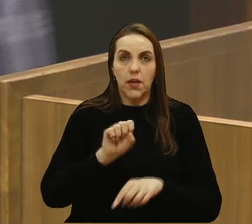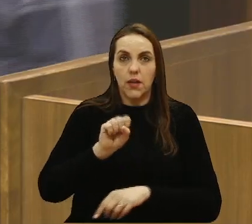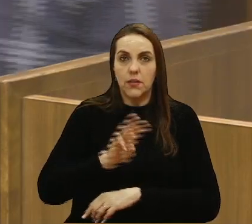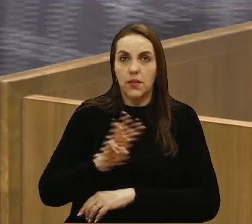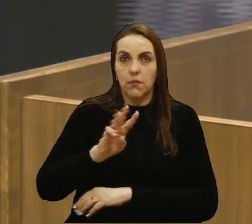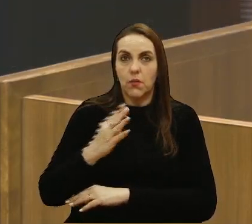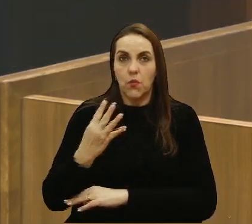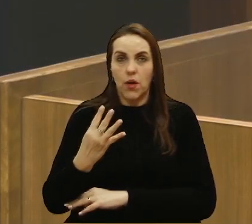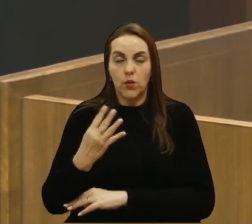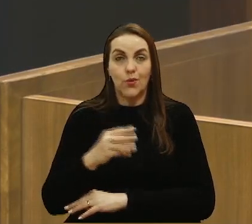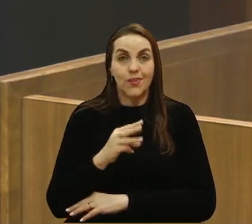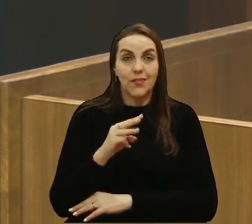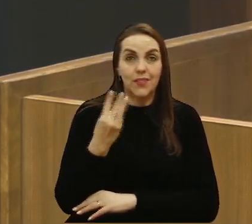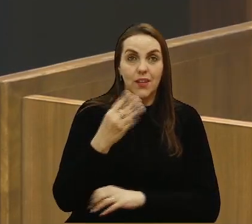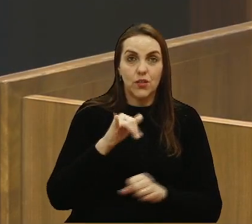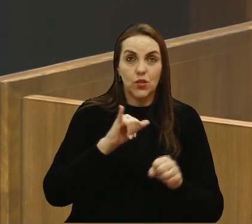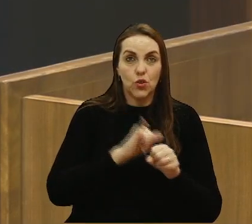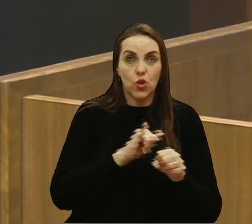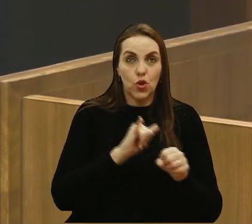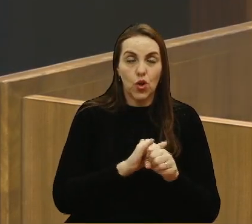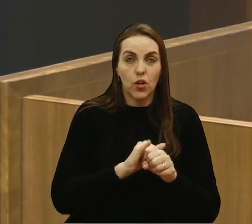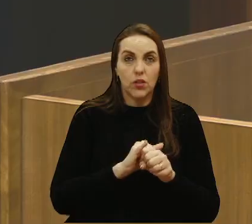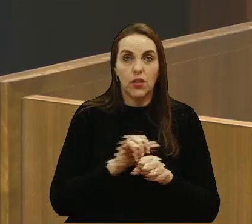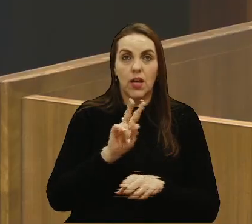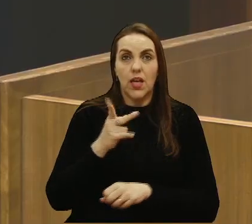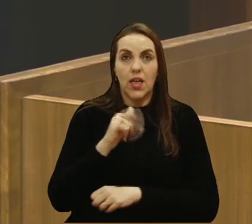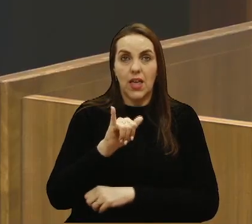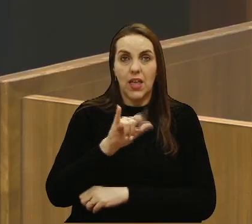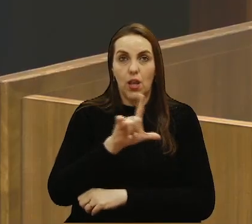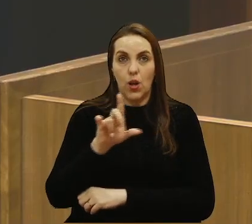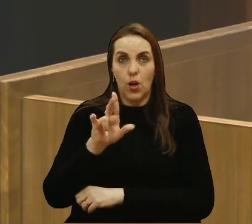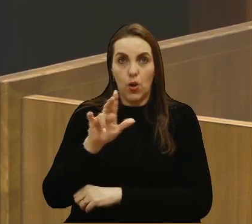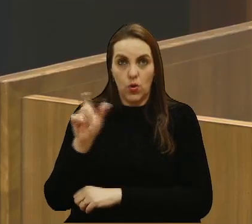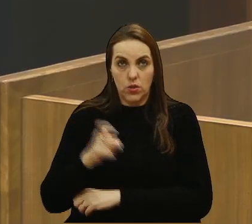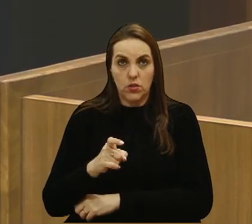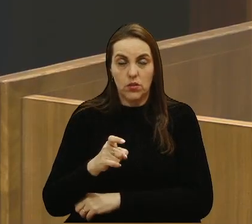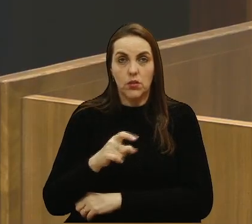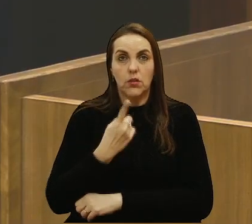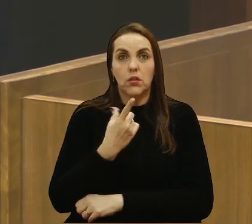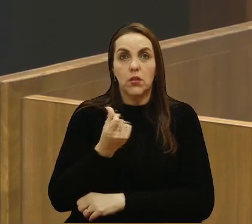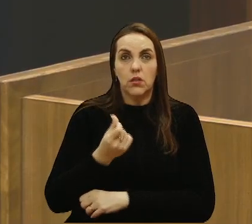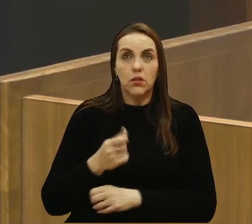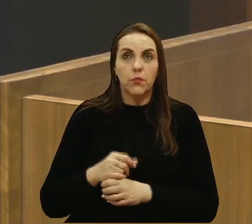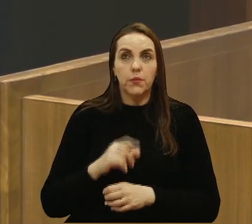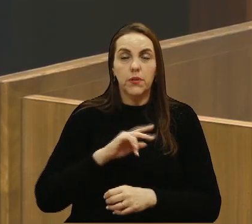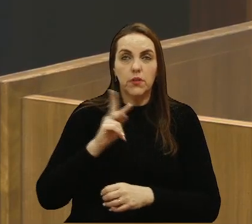SW4, 3 Toyota Hilux, 16 Honda